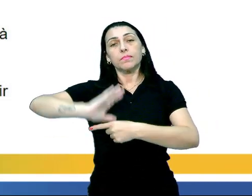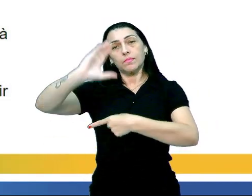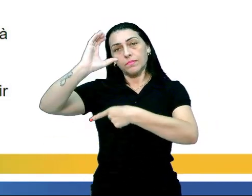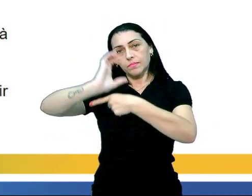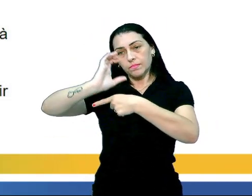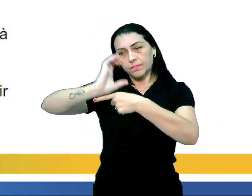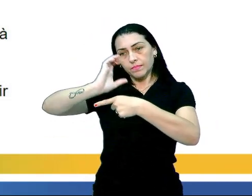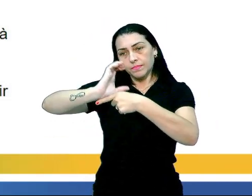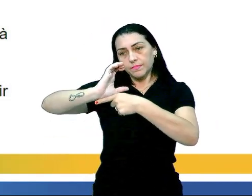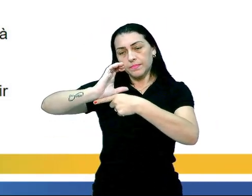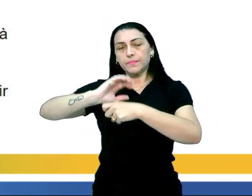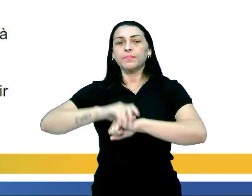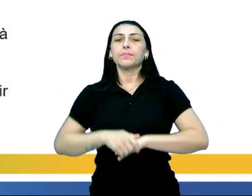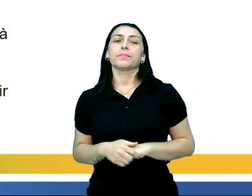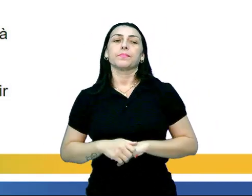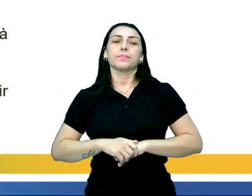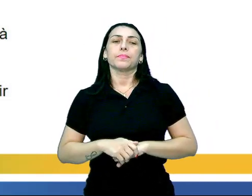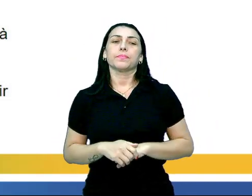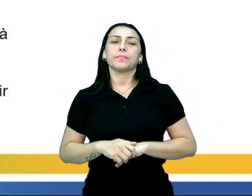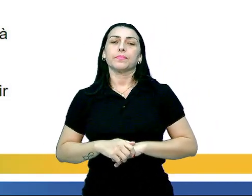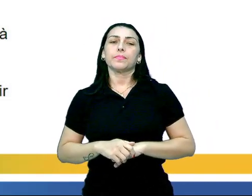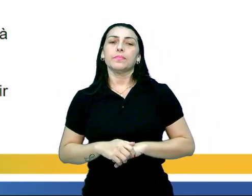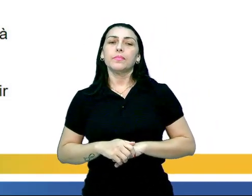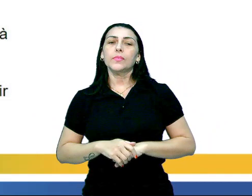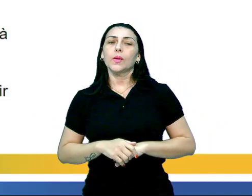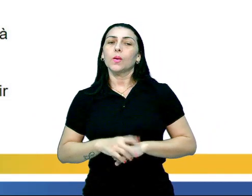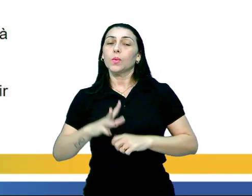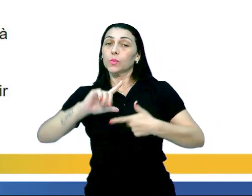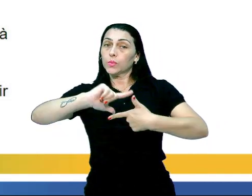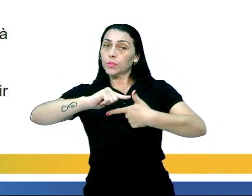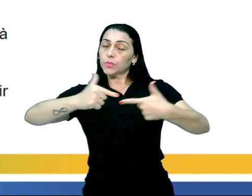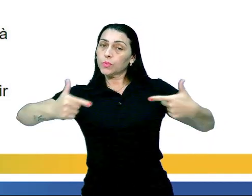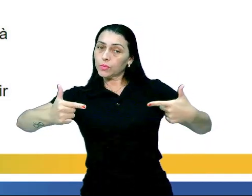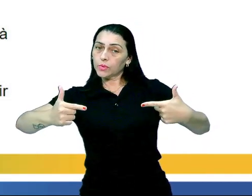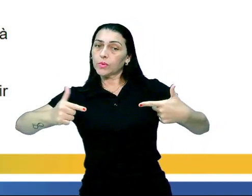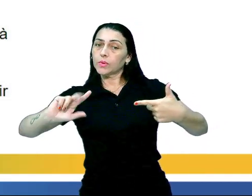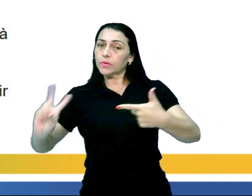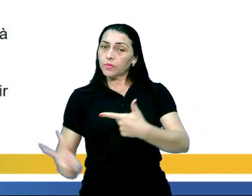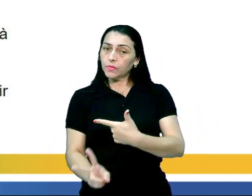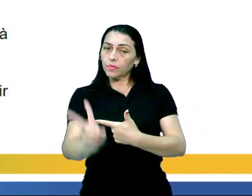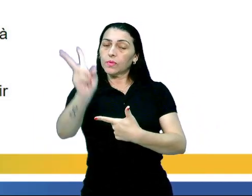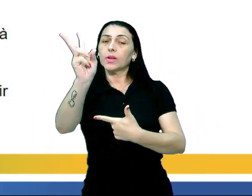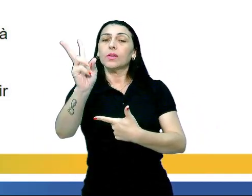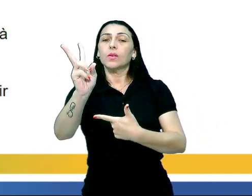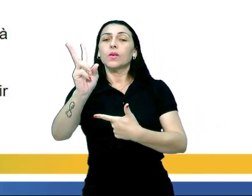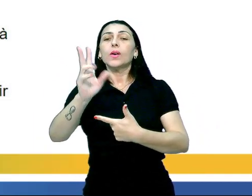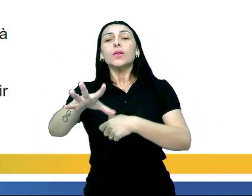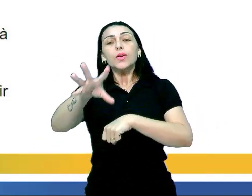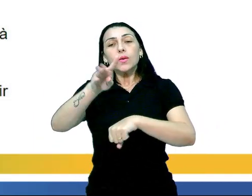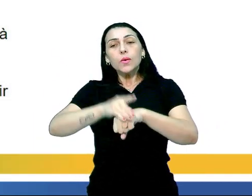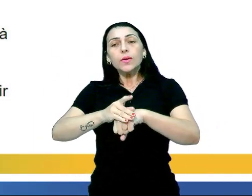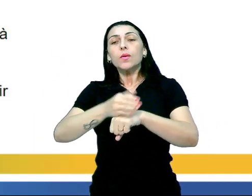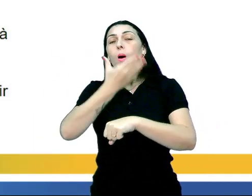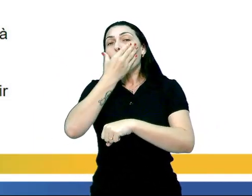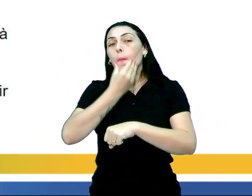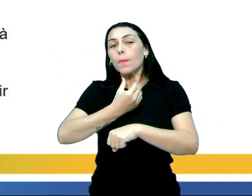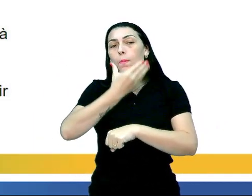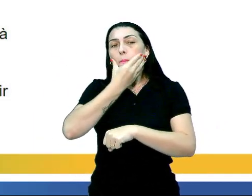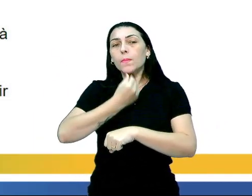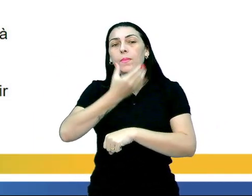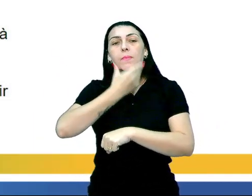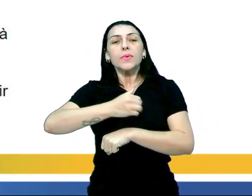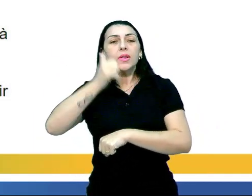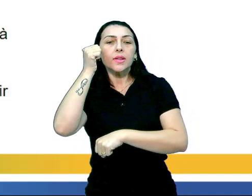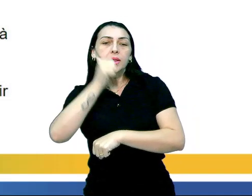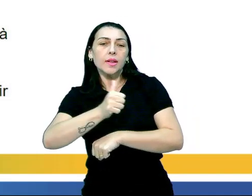Está expressa na letra C. A superação dos tradicionais valores de reconhecimento da